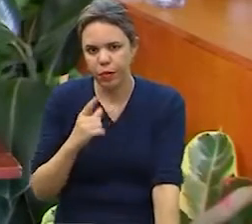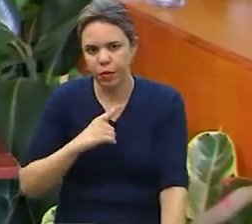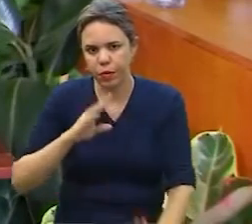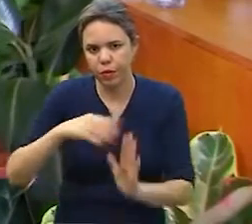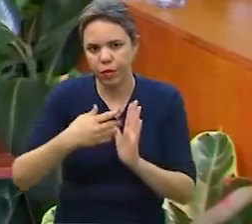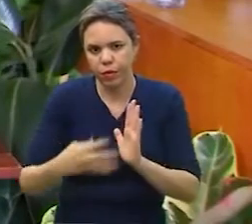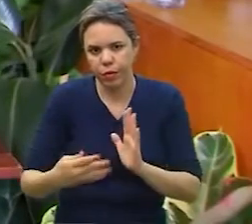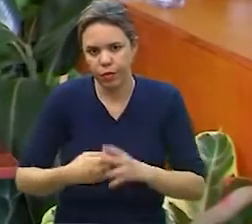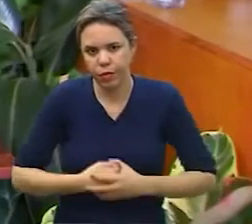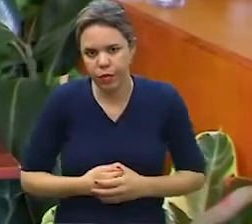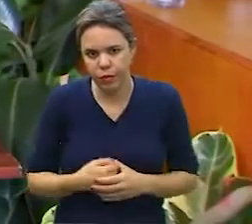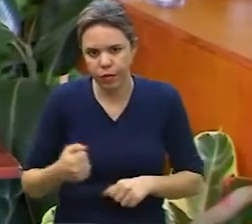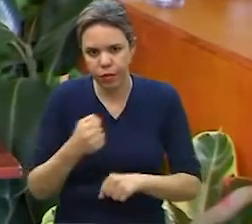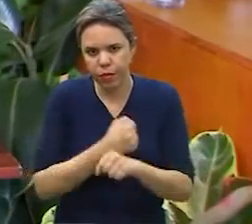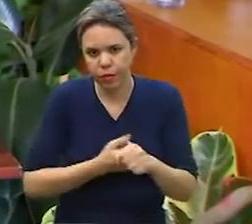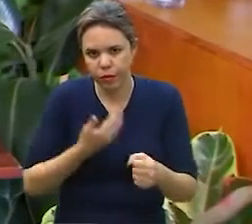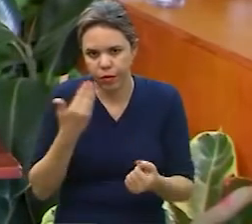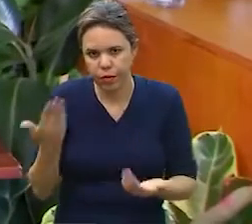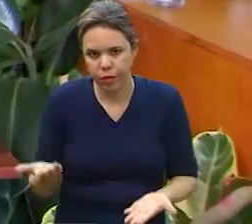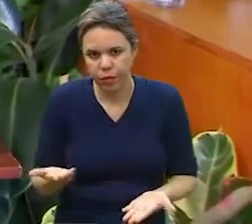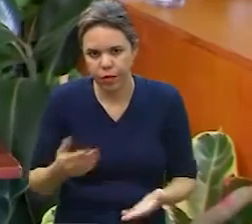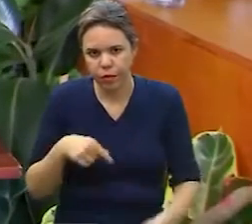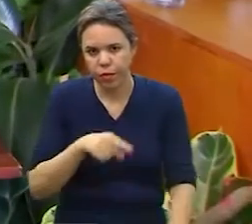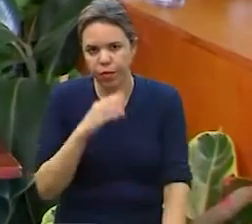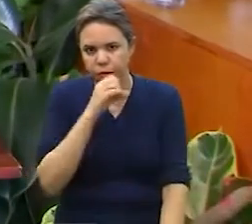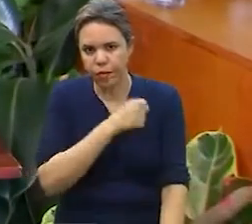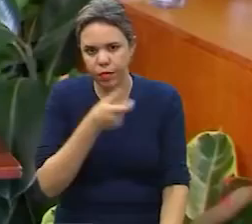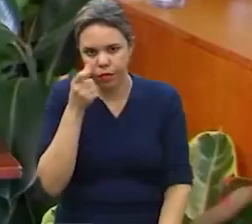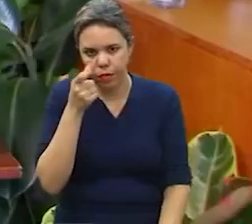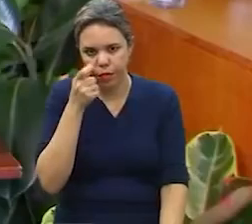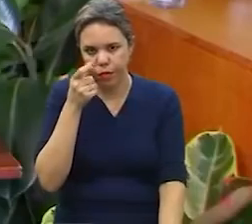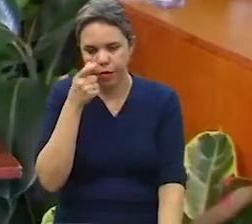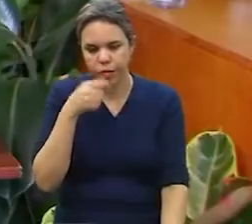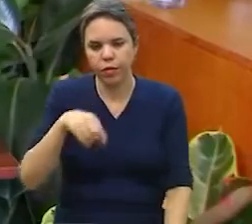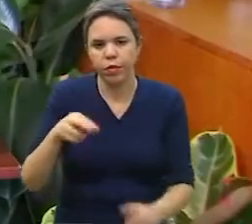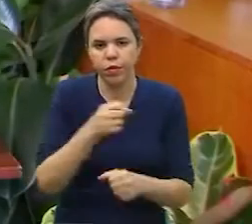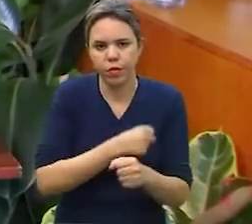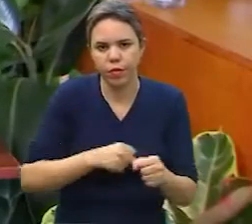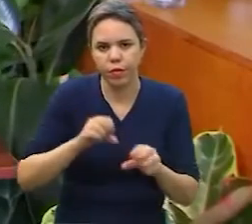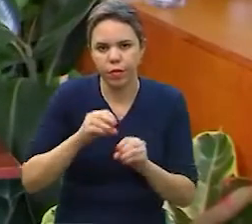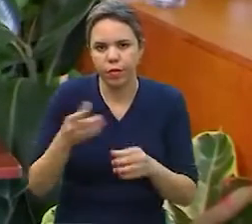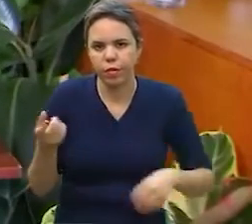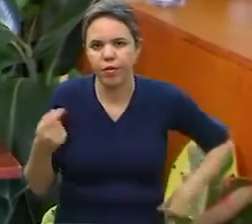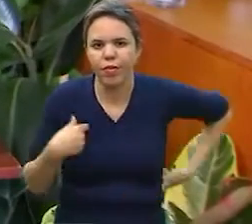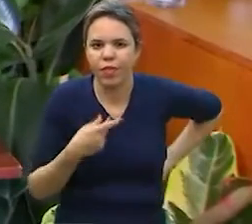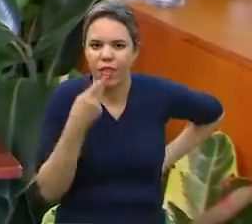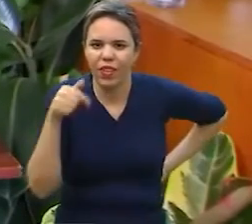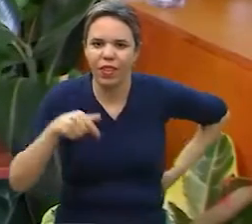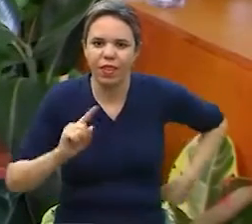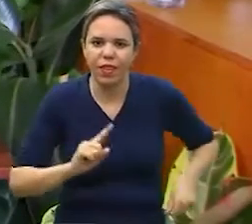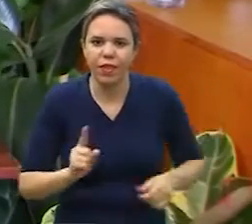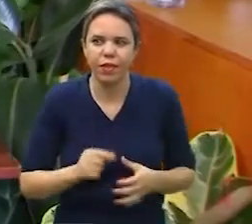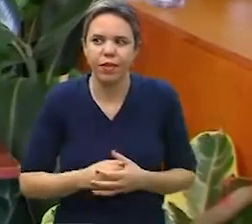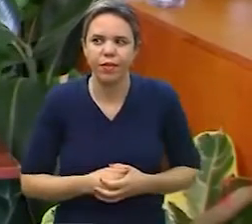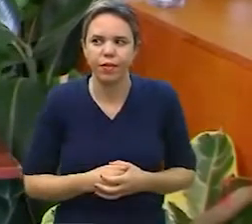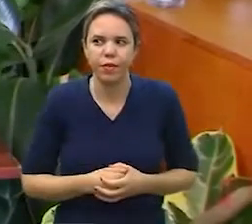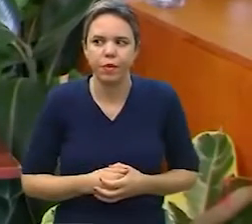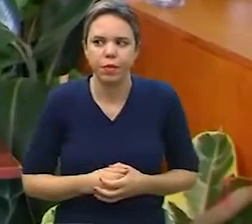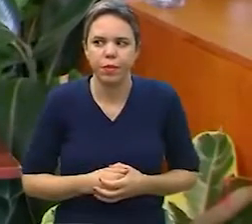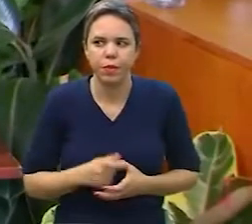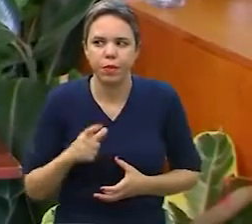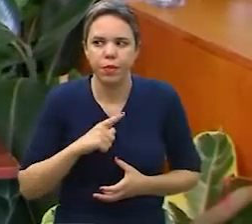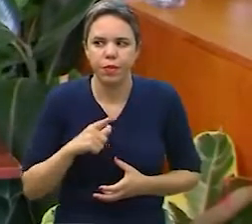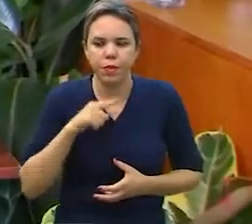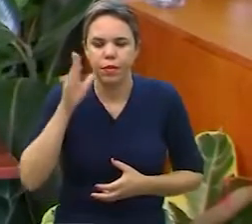a playlist do Cozinha Fácil, corre lá para ver quais receitas que ela ensinou. A gente não vai contar, né? Então eles